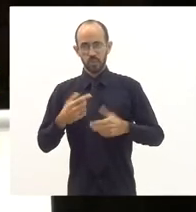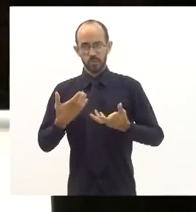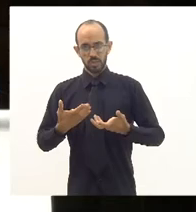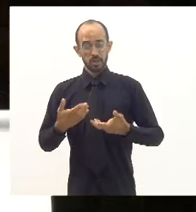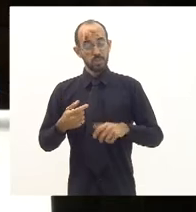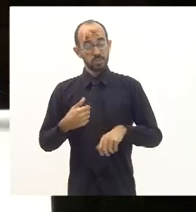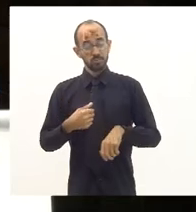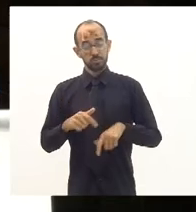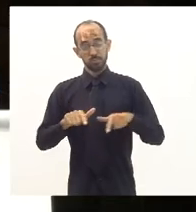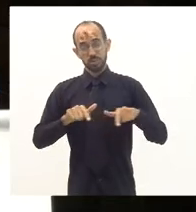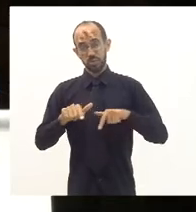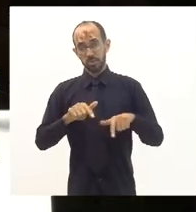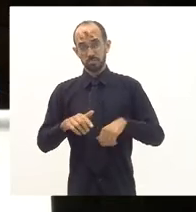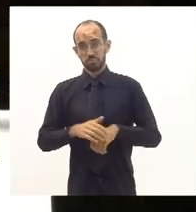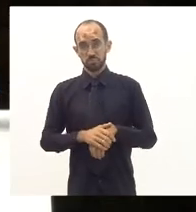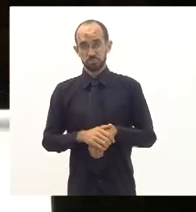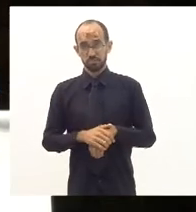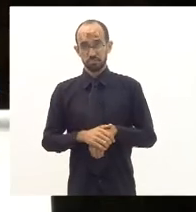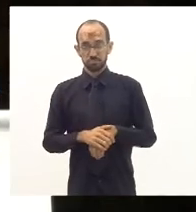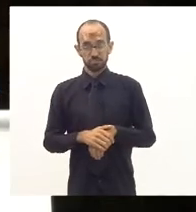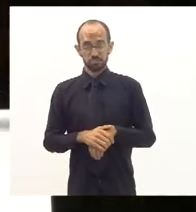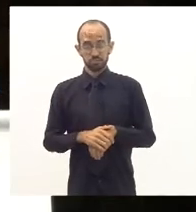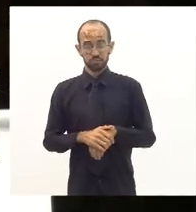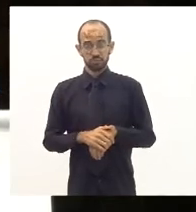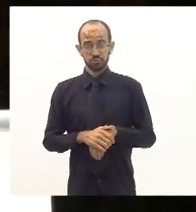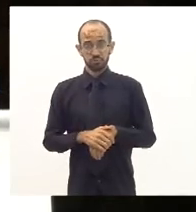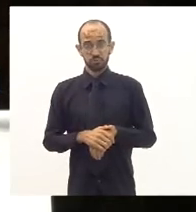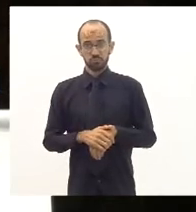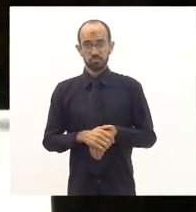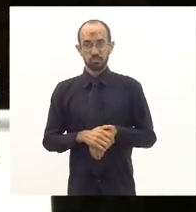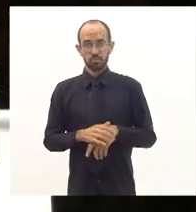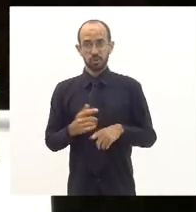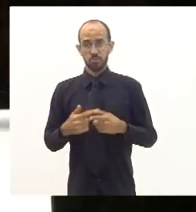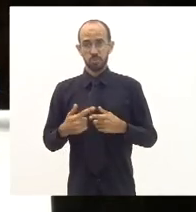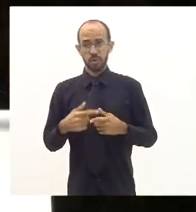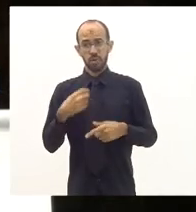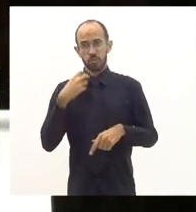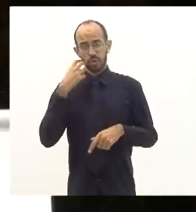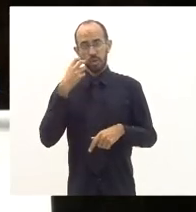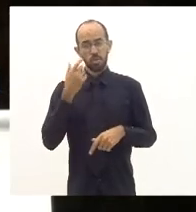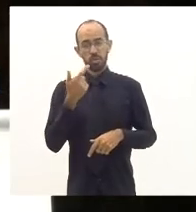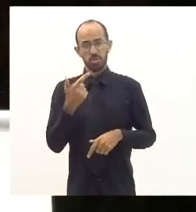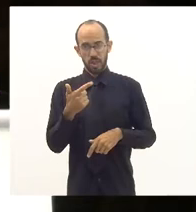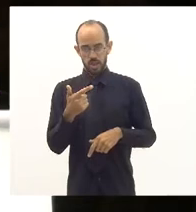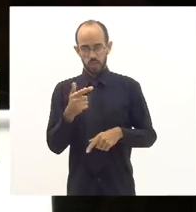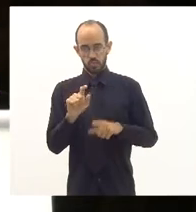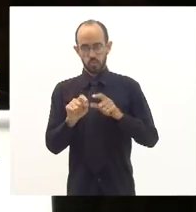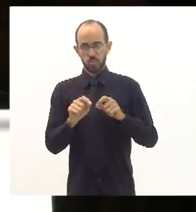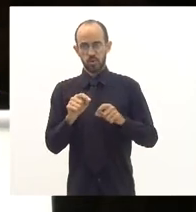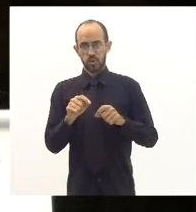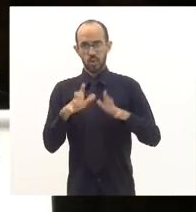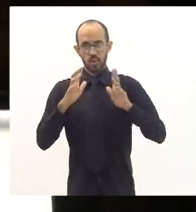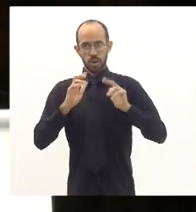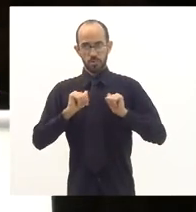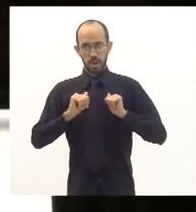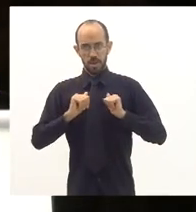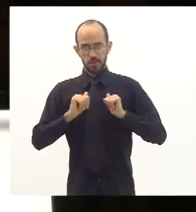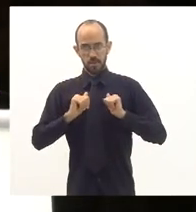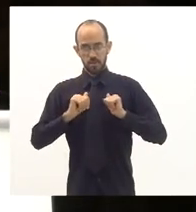emprego, atrás de serviço, porque eu não tenho vergonha de falar, porque eu limpava uma